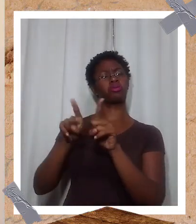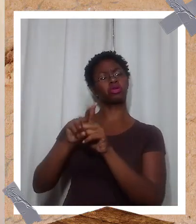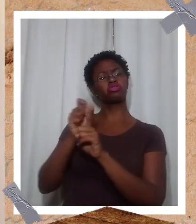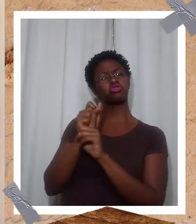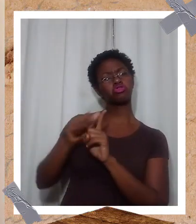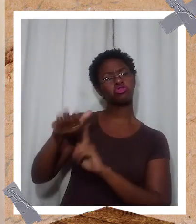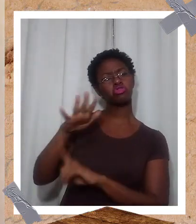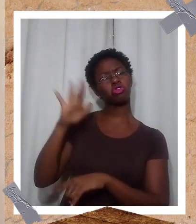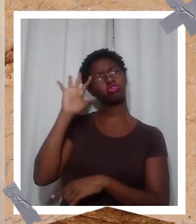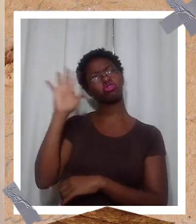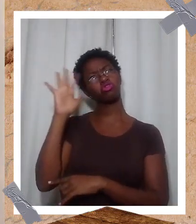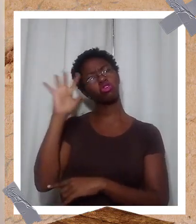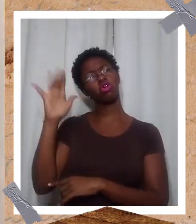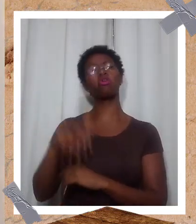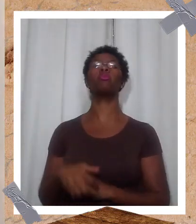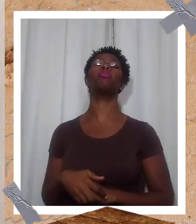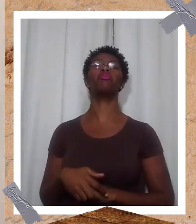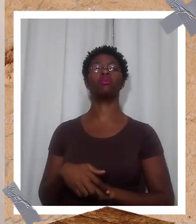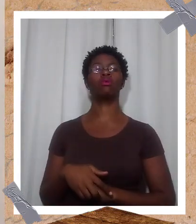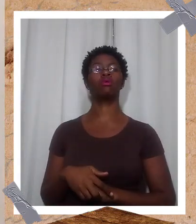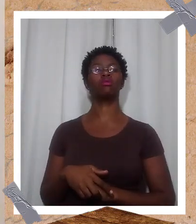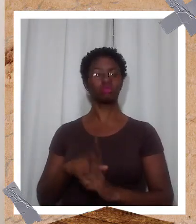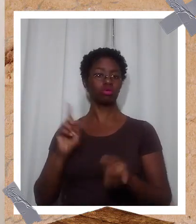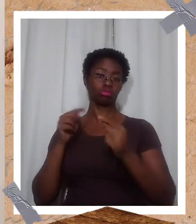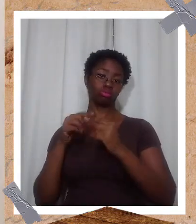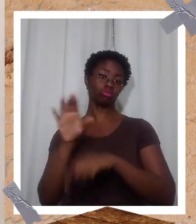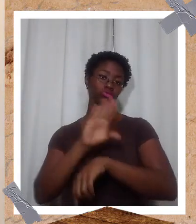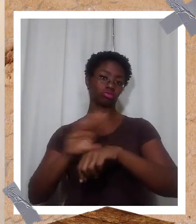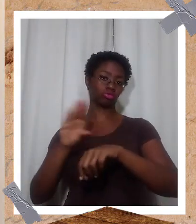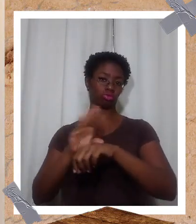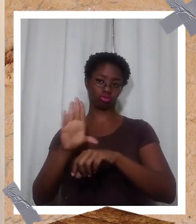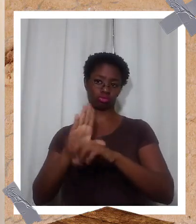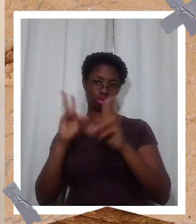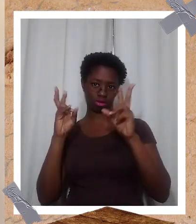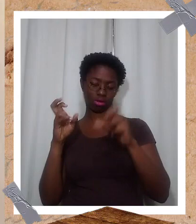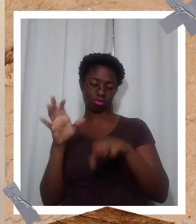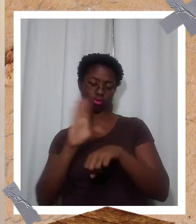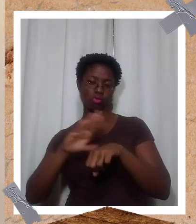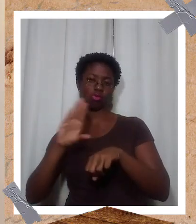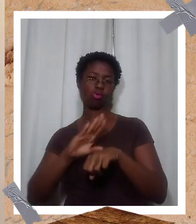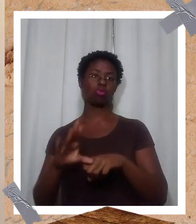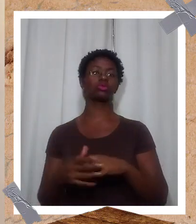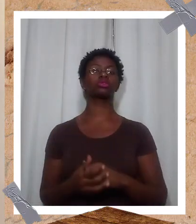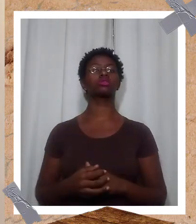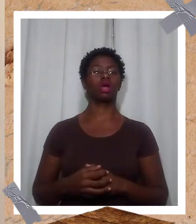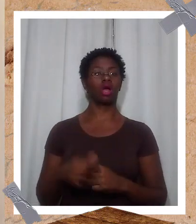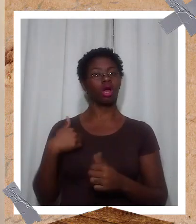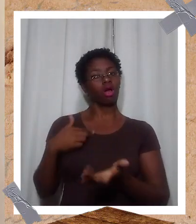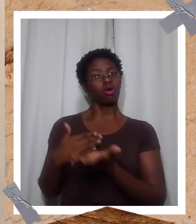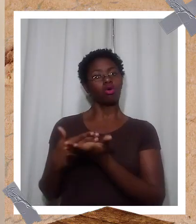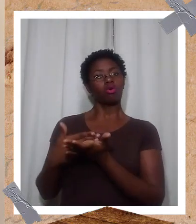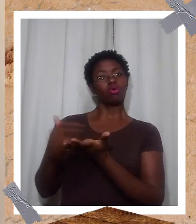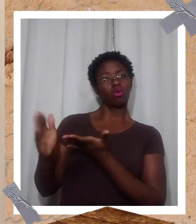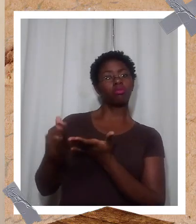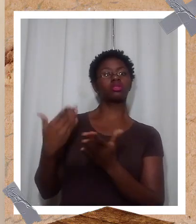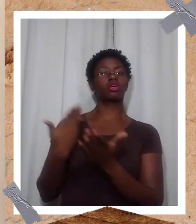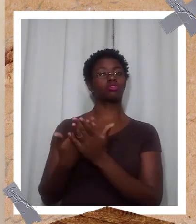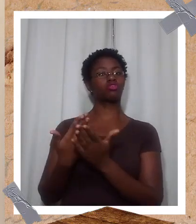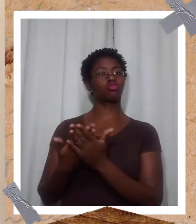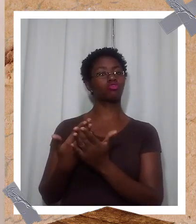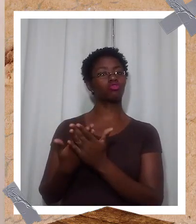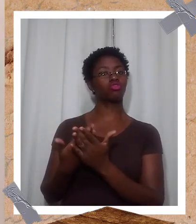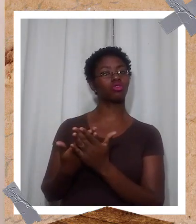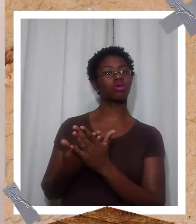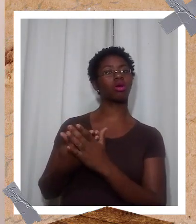sociólogos, e através do curso mesmo. E aí eu comecei a estudar um pouco